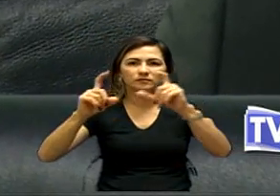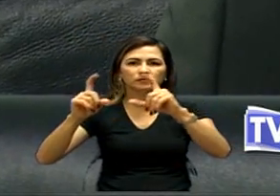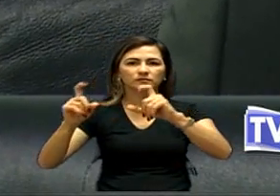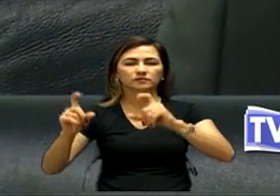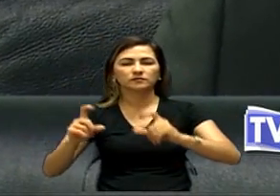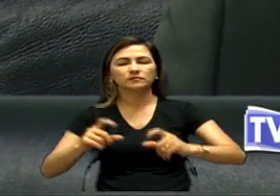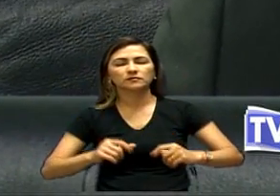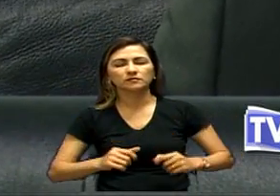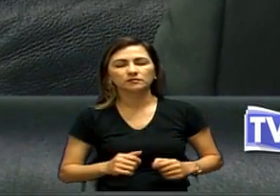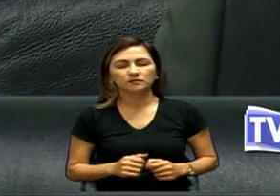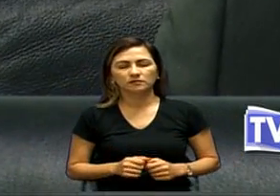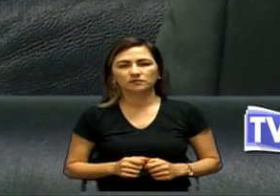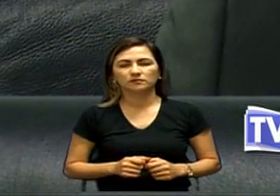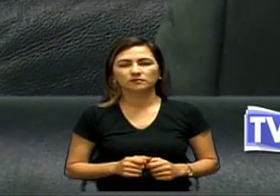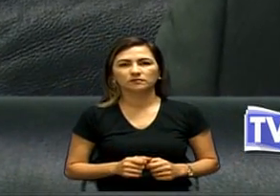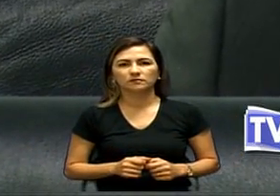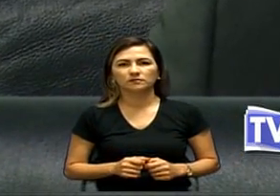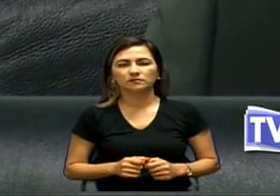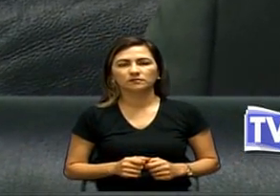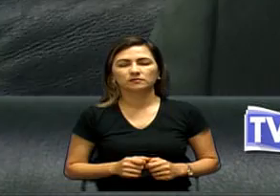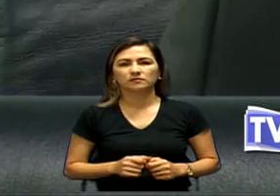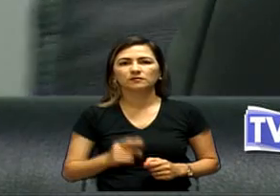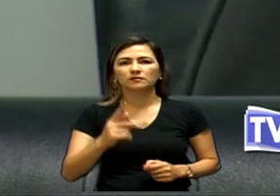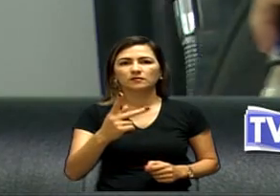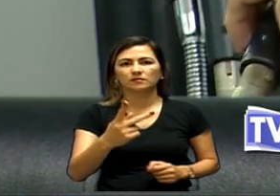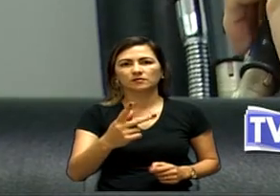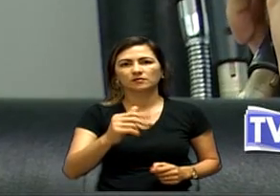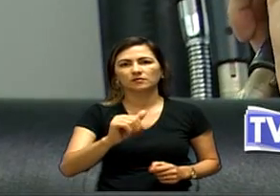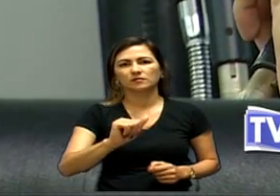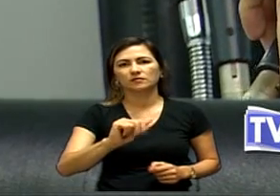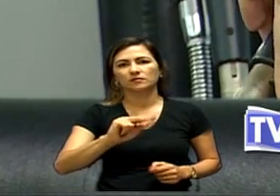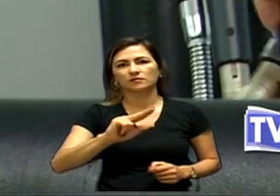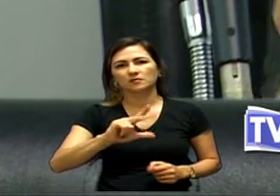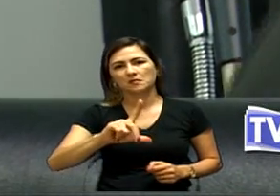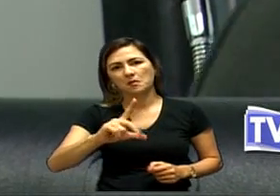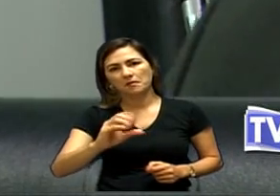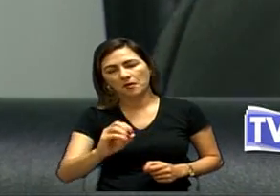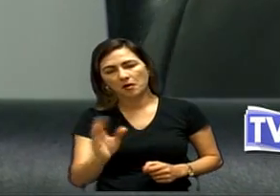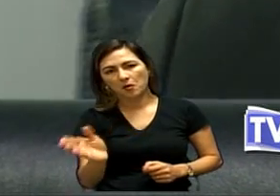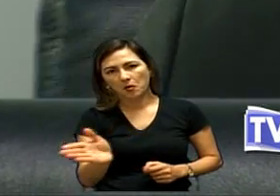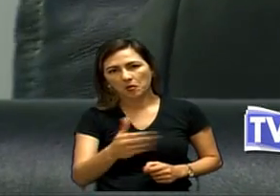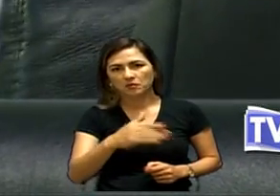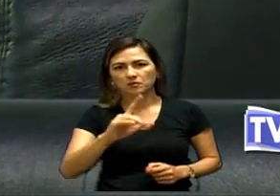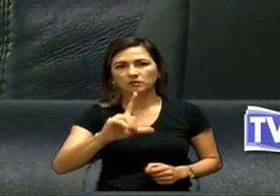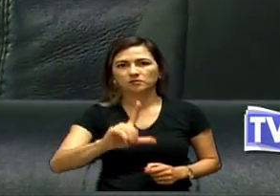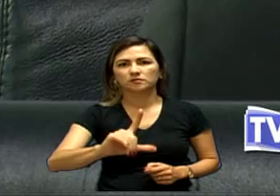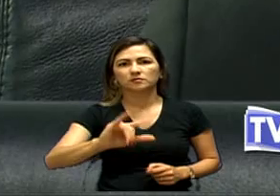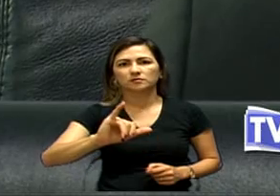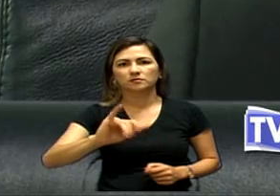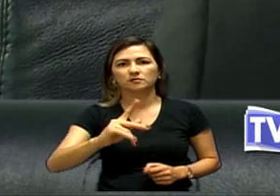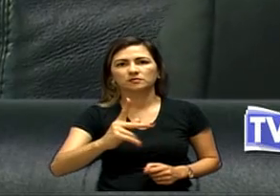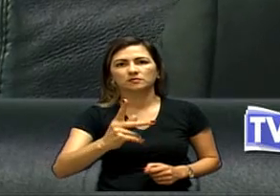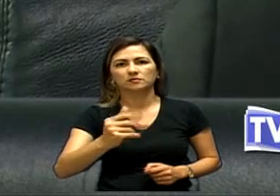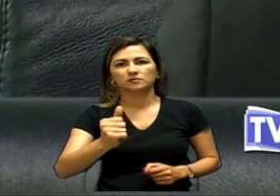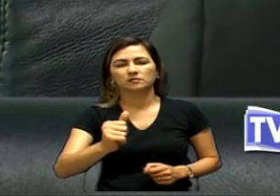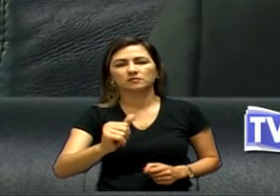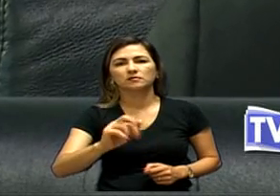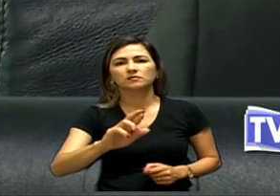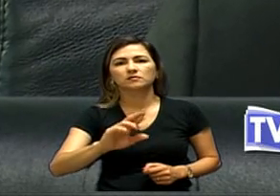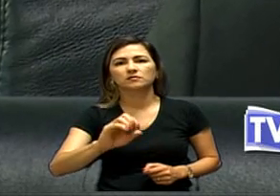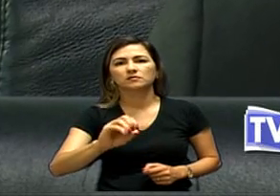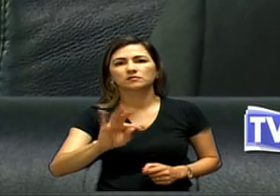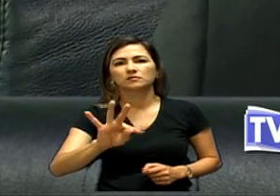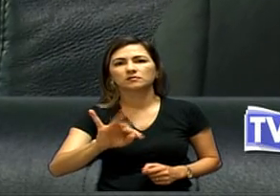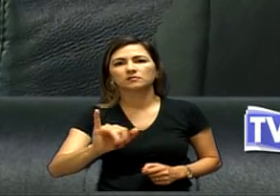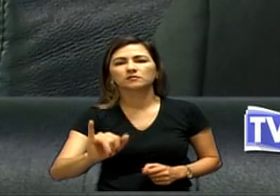Muito, Paulo Liparotti, Liparotti, vereador Péricles Regis. Muitas pessoas o conhecem nessa